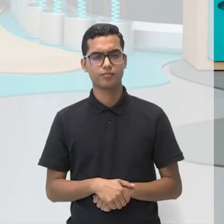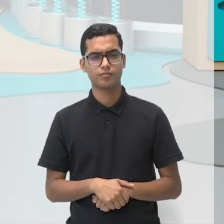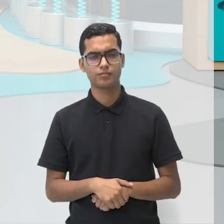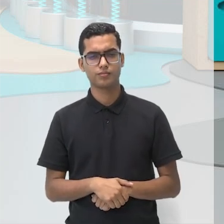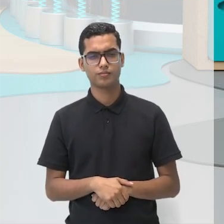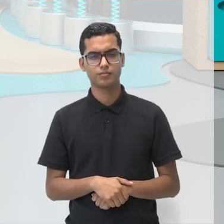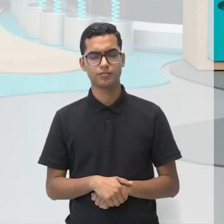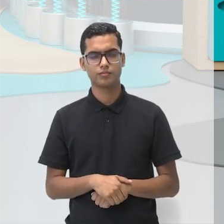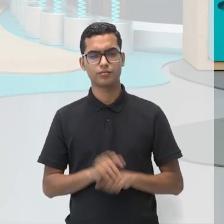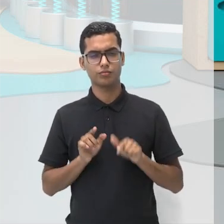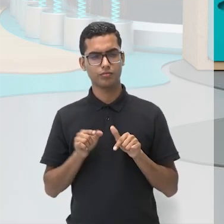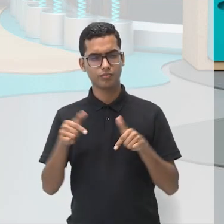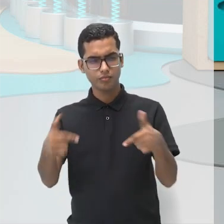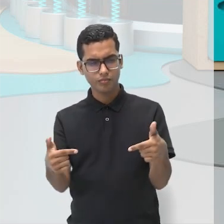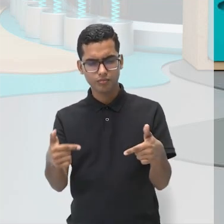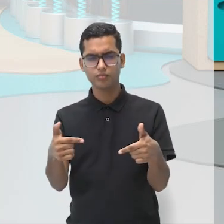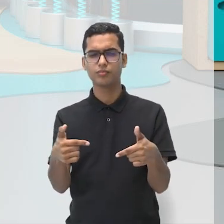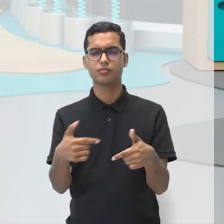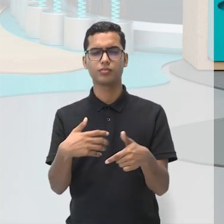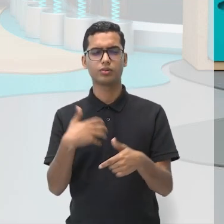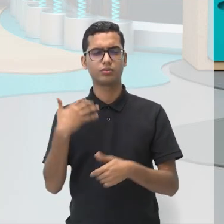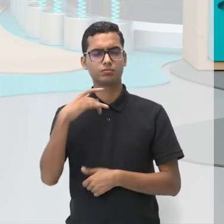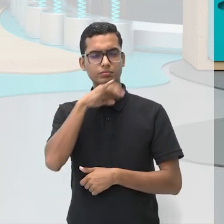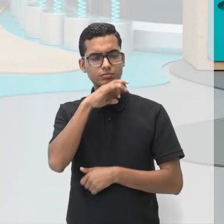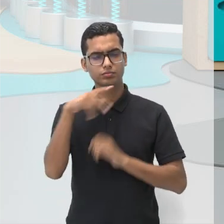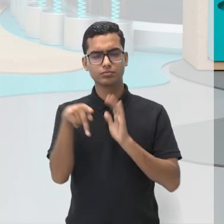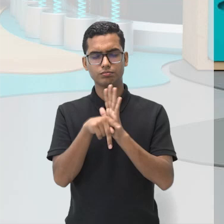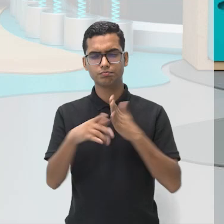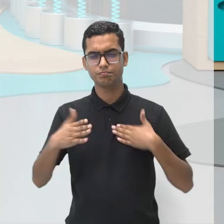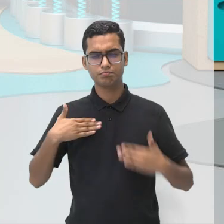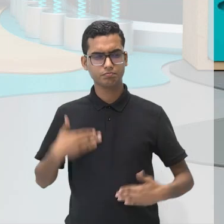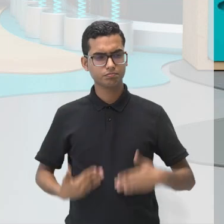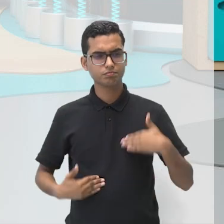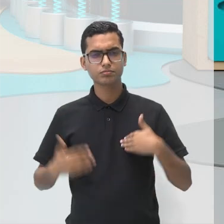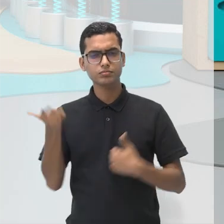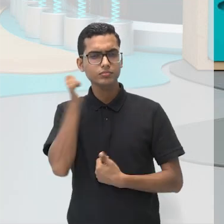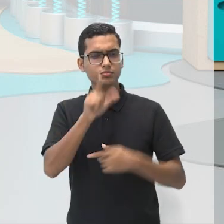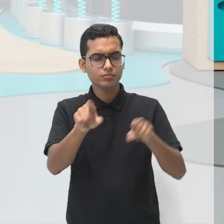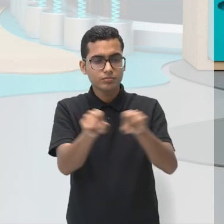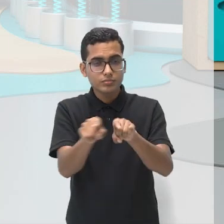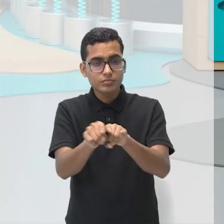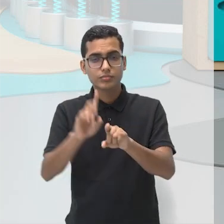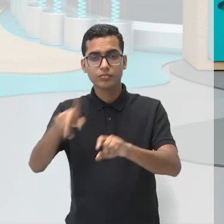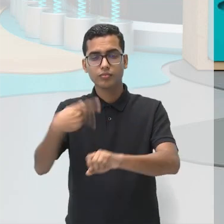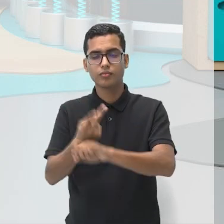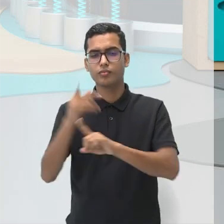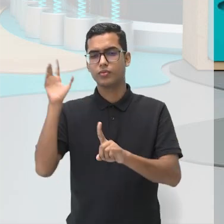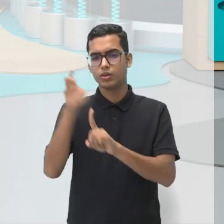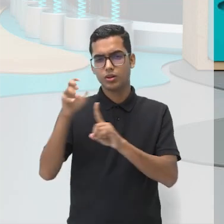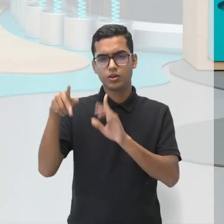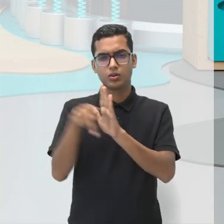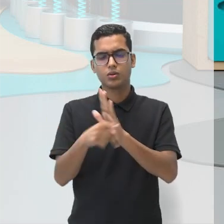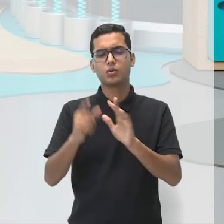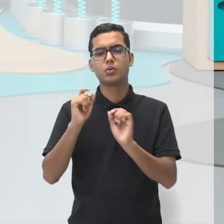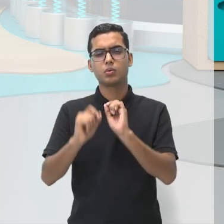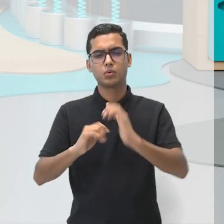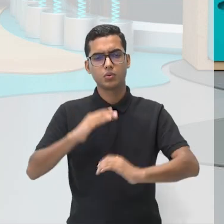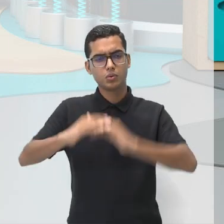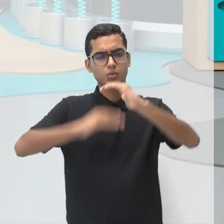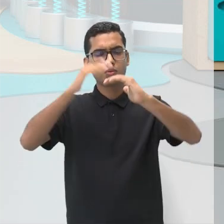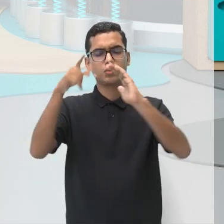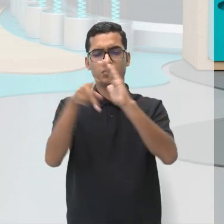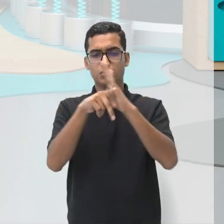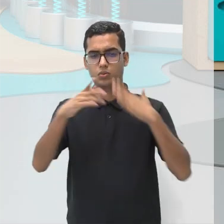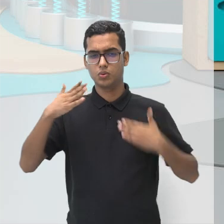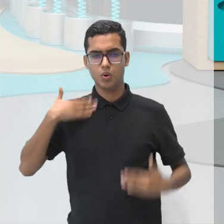indisposição para as atividades físicas, para você realizar atividades físicas, vai ter influência direta no crescimento. Por